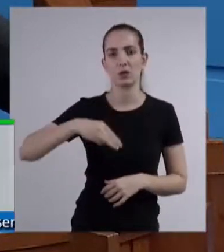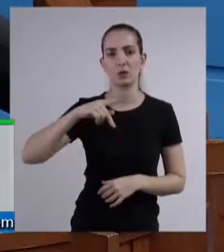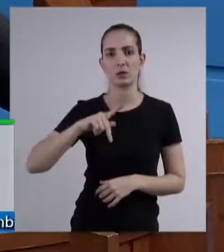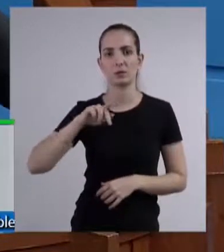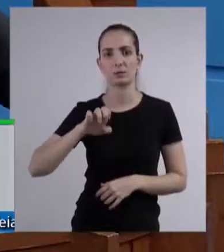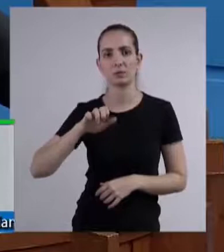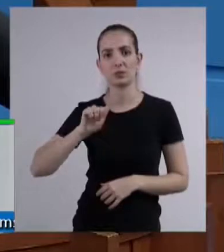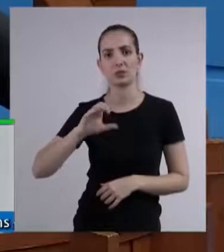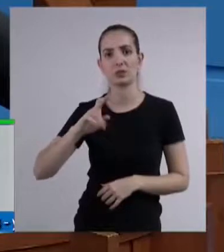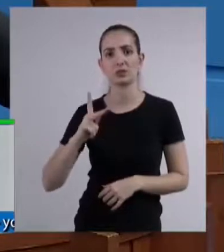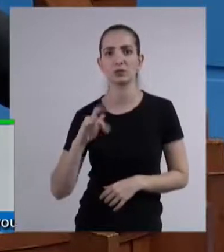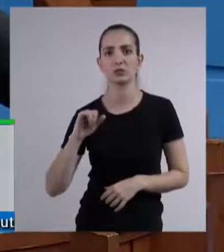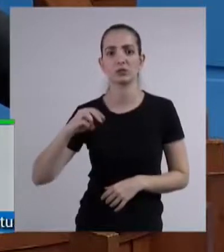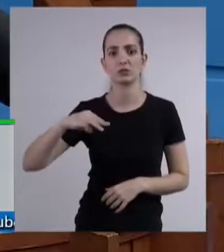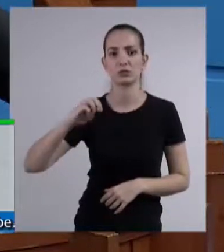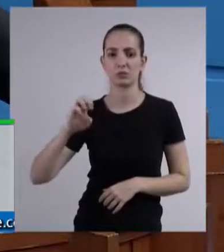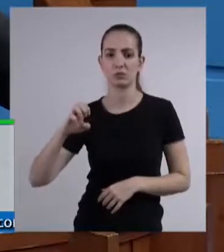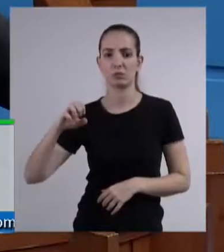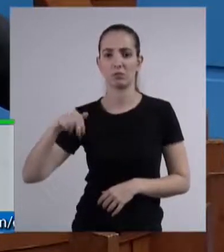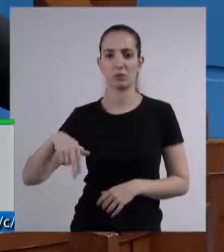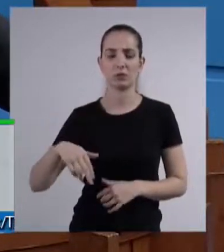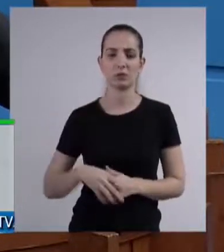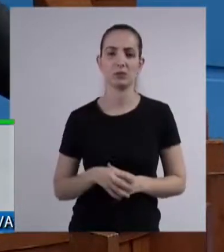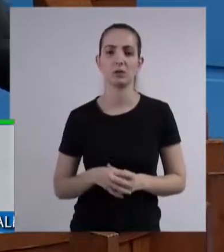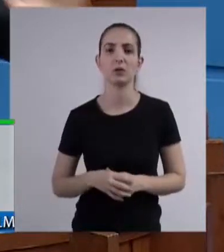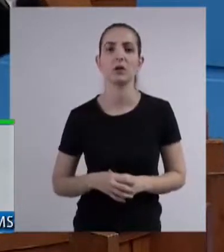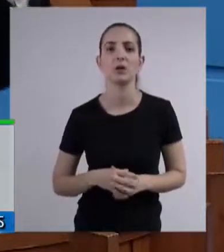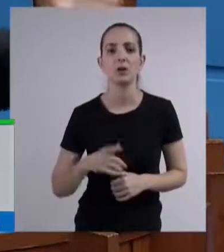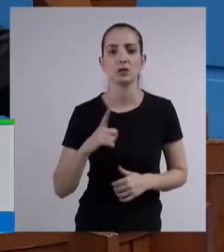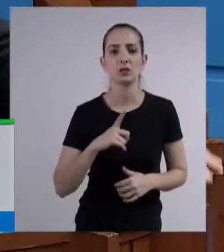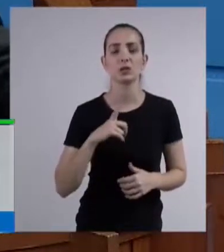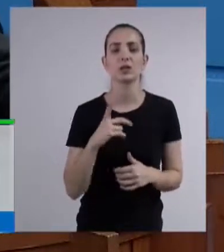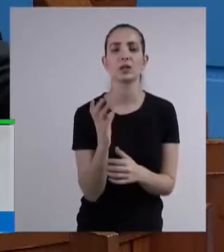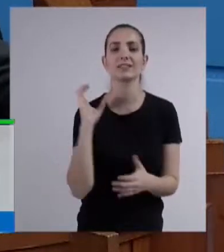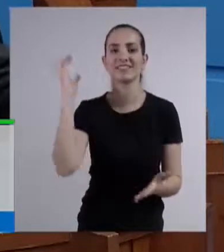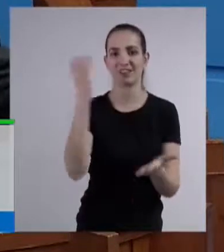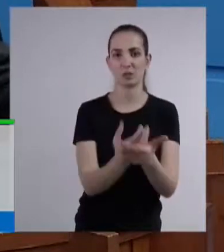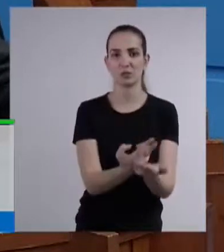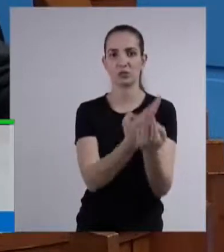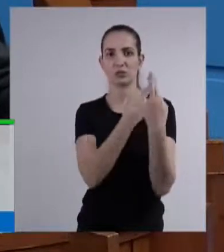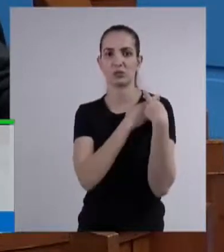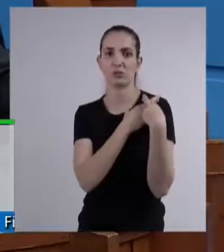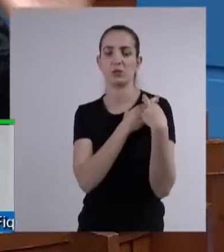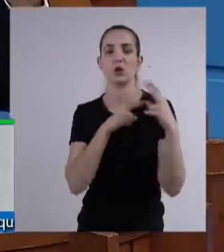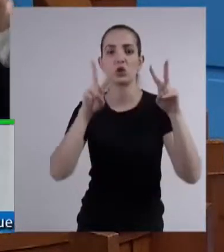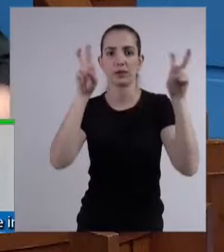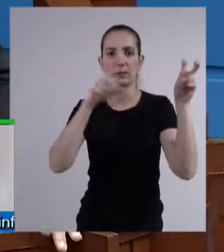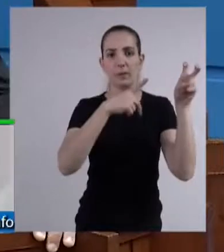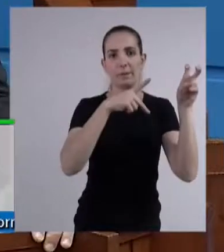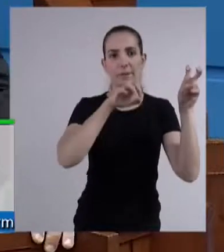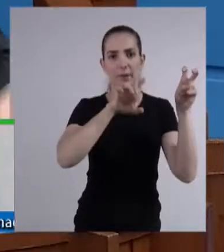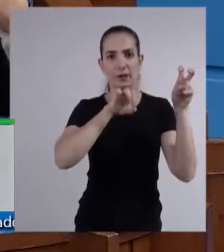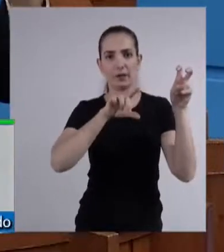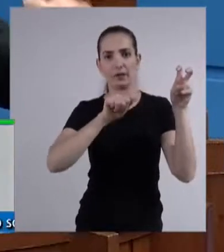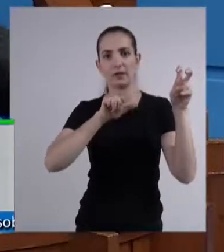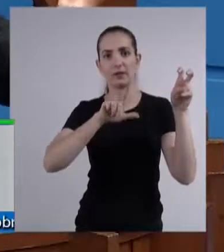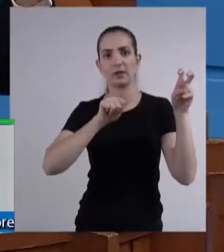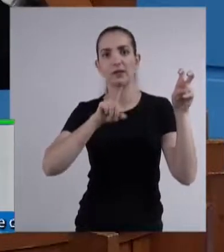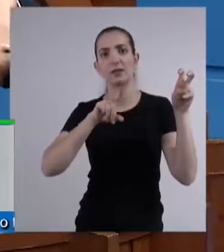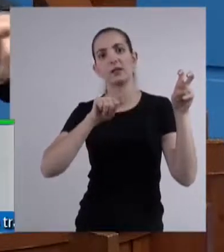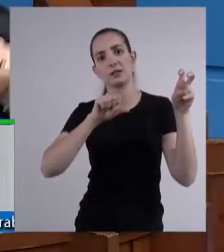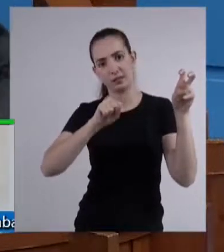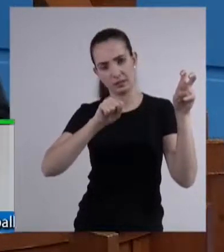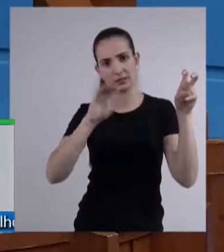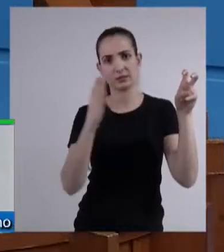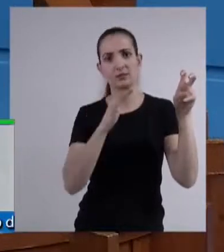justificativa deslavada de pedaladas fiscais, crime de responsabilidade, pedaladas fiscais, tiraram a presidente. Depois que ela